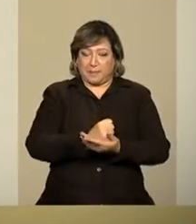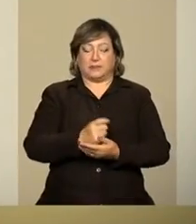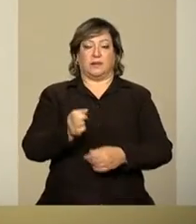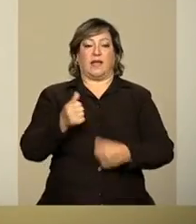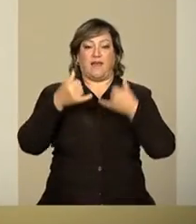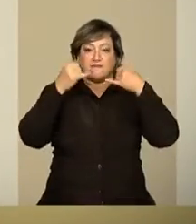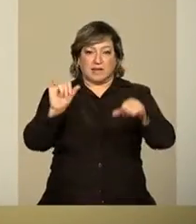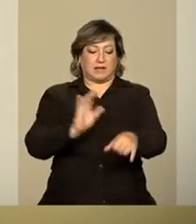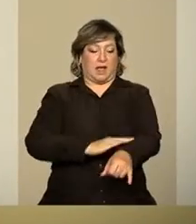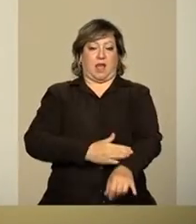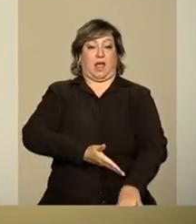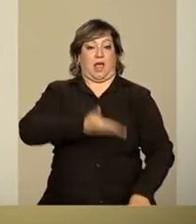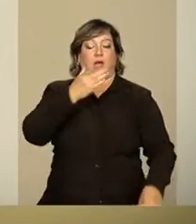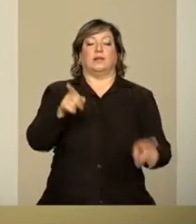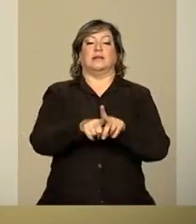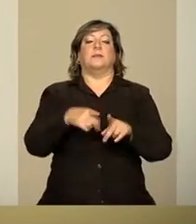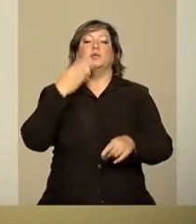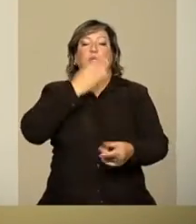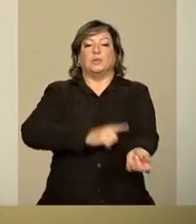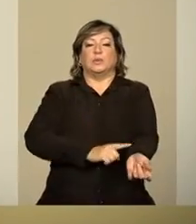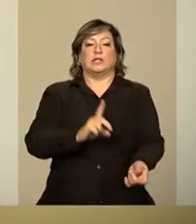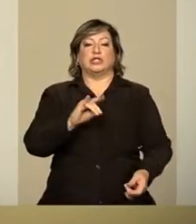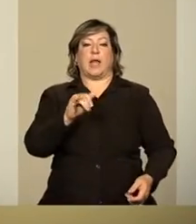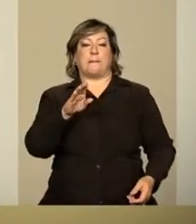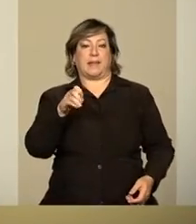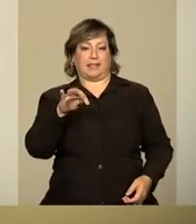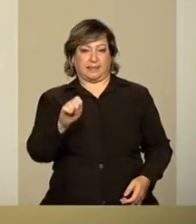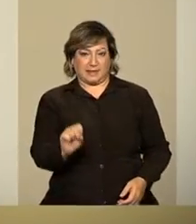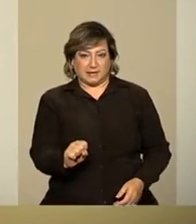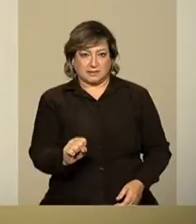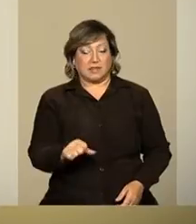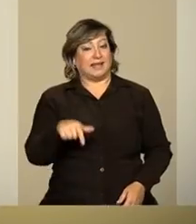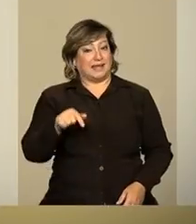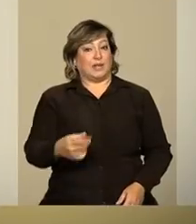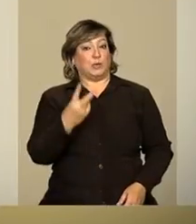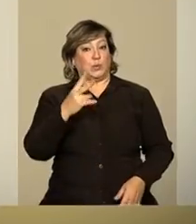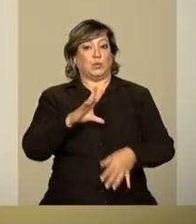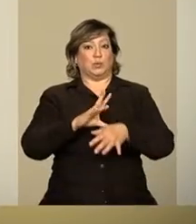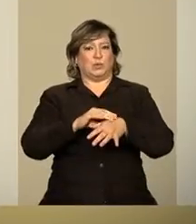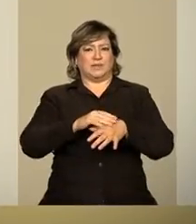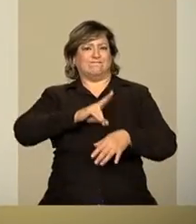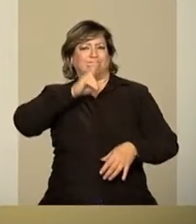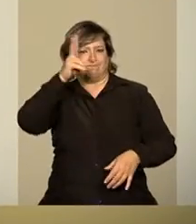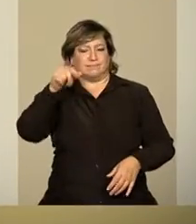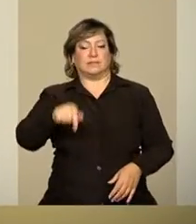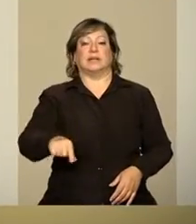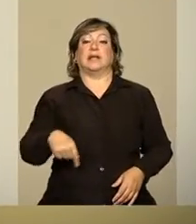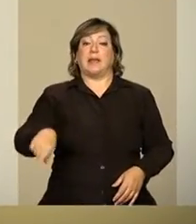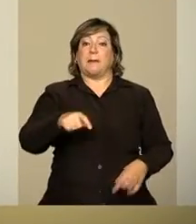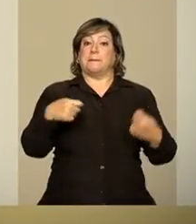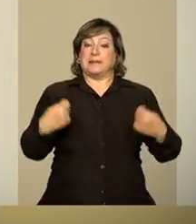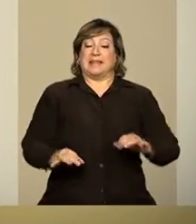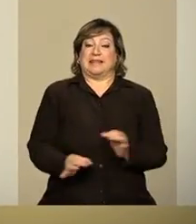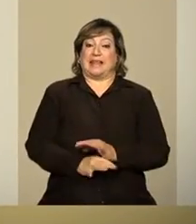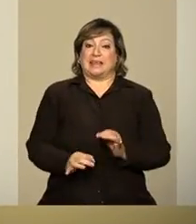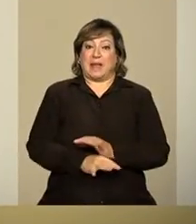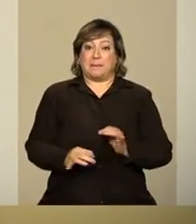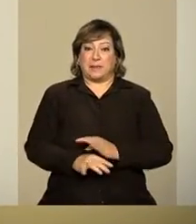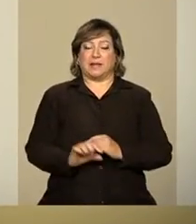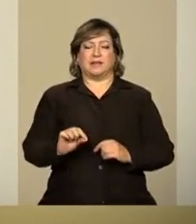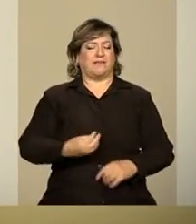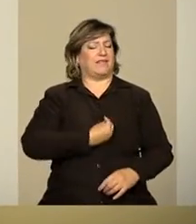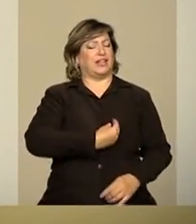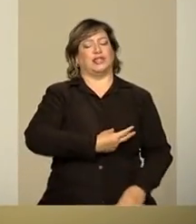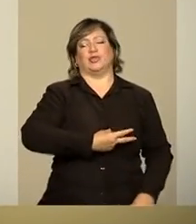hipertensão e ao diabetes são duas doenças crônicas Luciano ou seja daquelas doenças que precisam ser tratadas